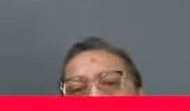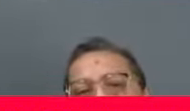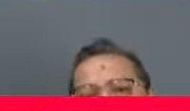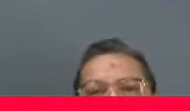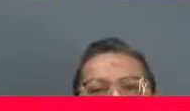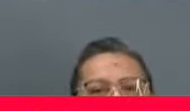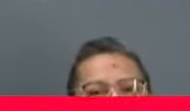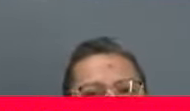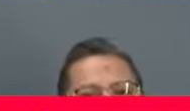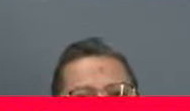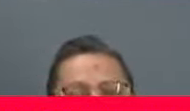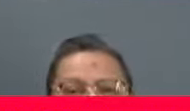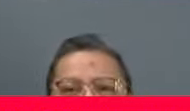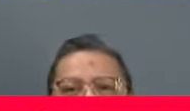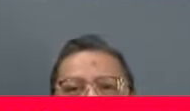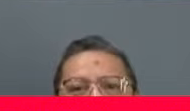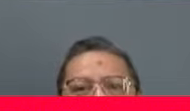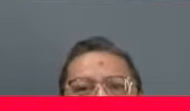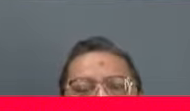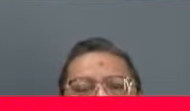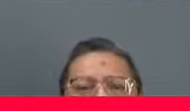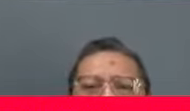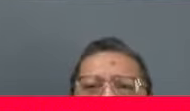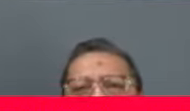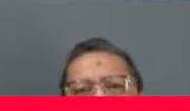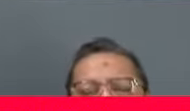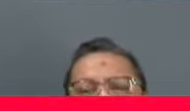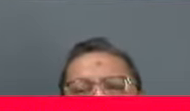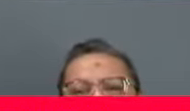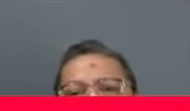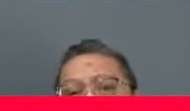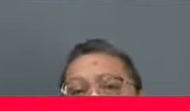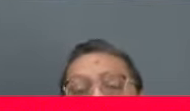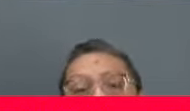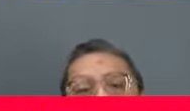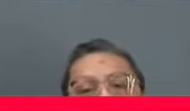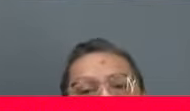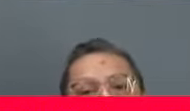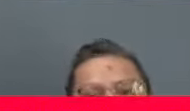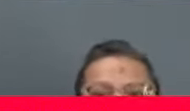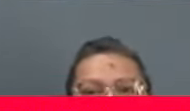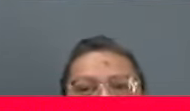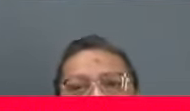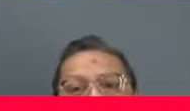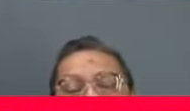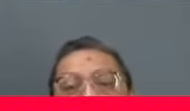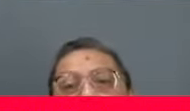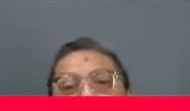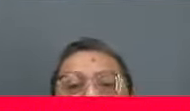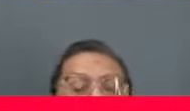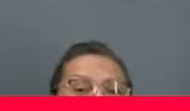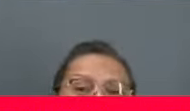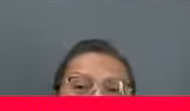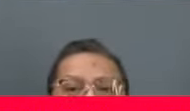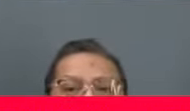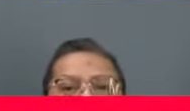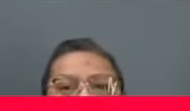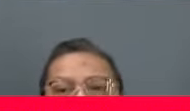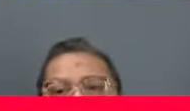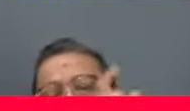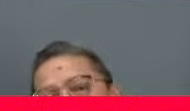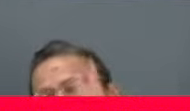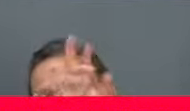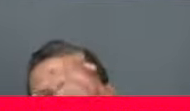narrativas distorcem AD os fatos torturam os fatos para atingir esse